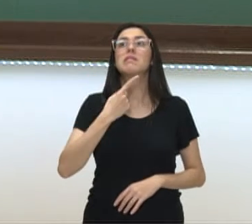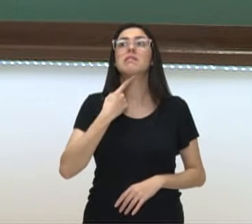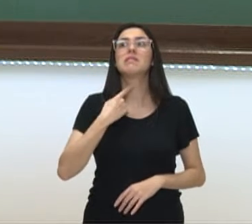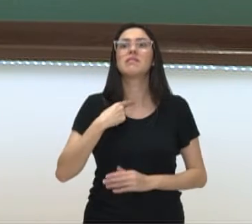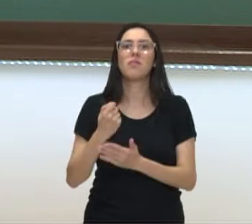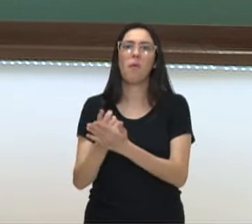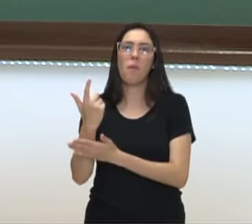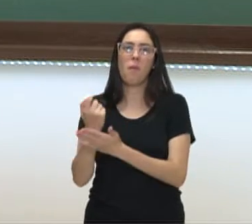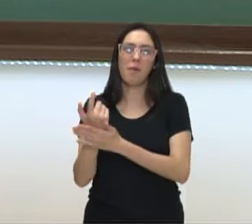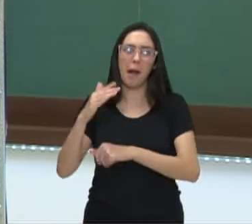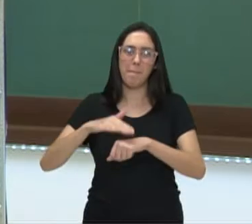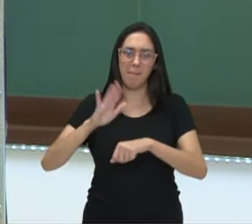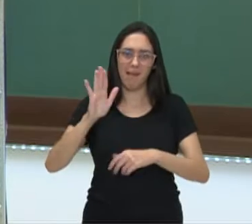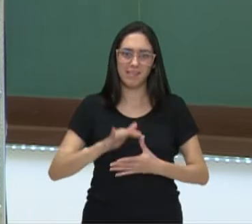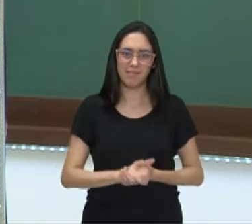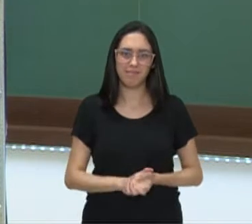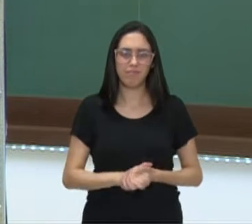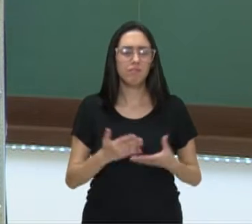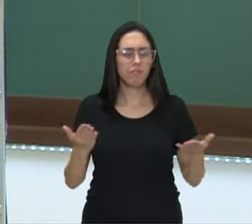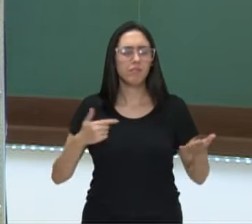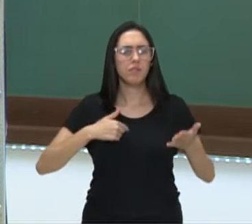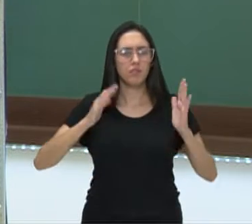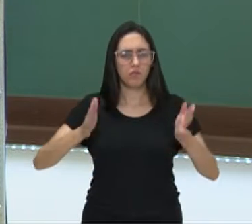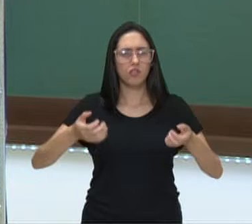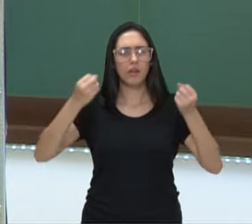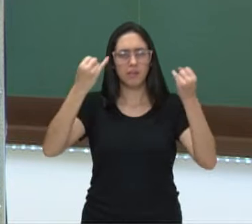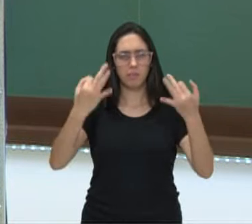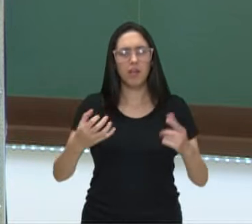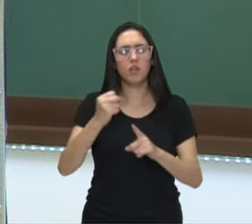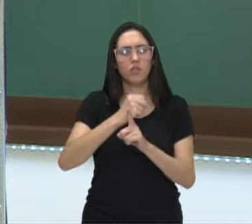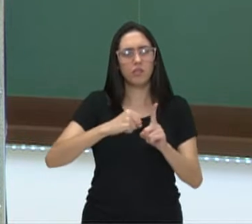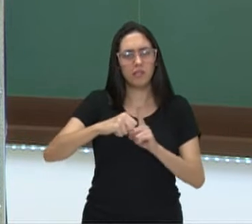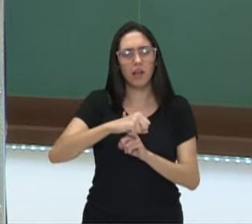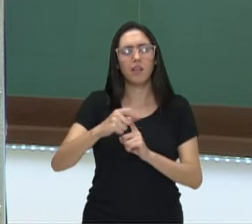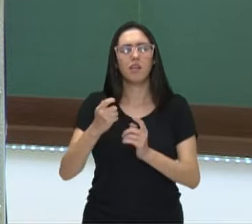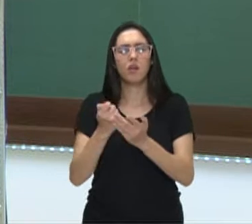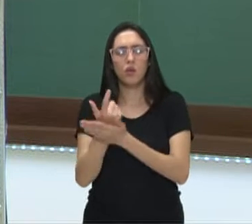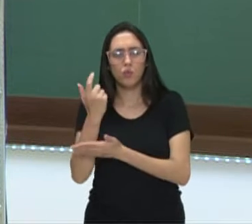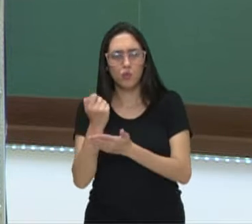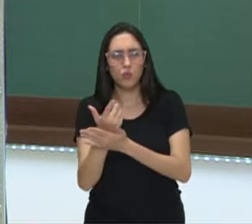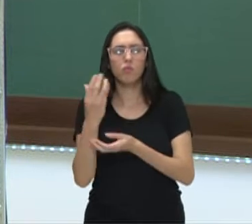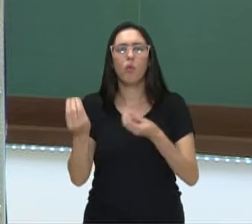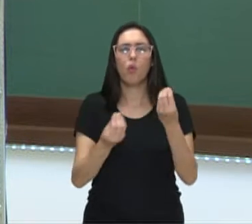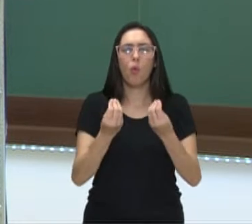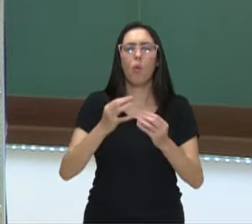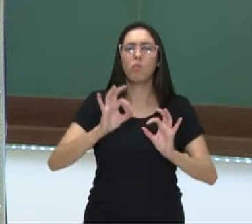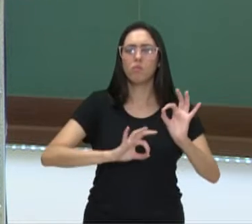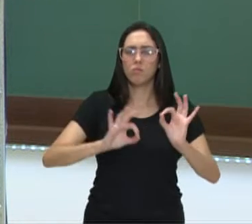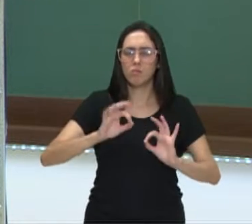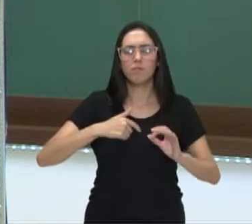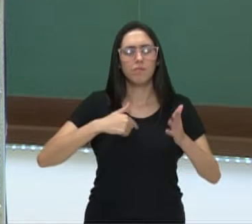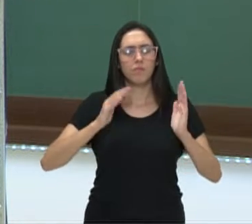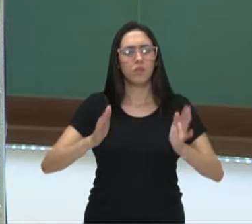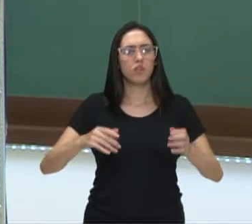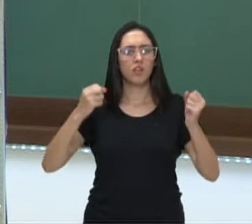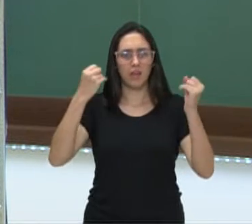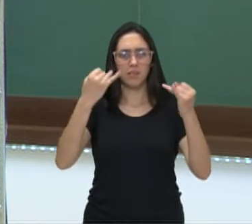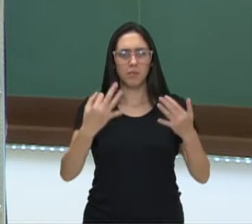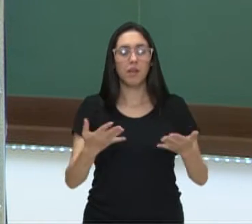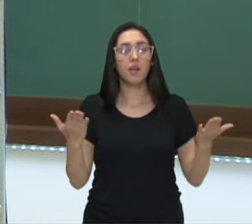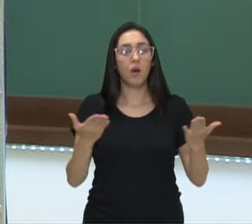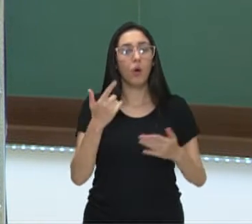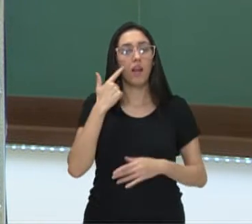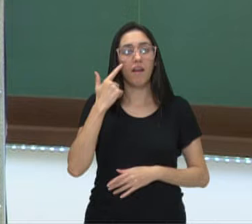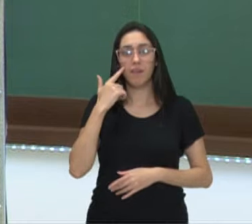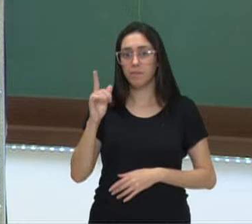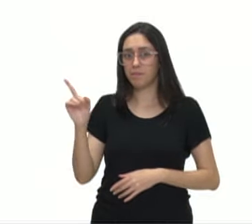mais. E agora que a gente já falou um pouquinho dessa nossa sociedade de consumo, de como que ela está organizada, como que as empresas acabam atuando, confere na